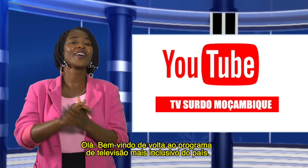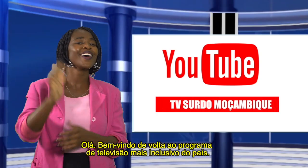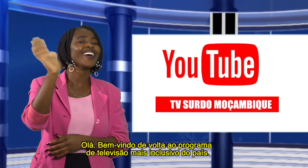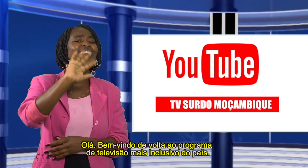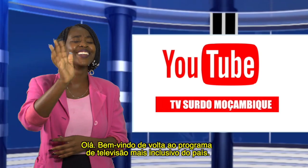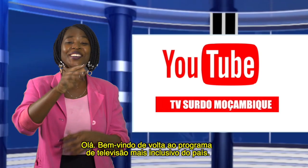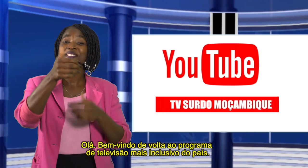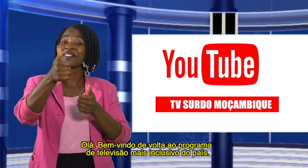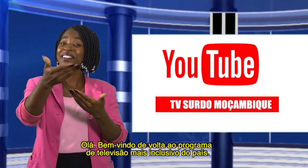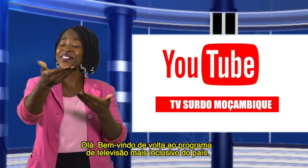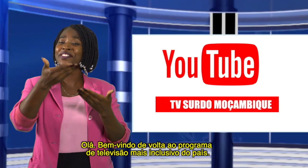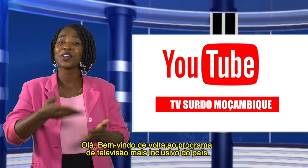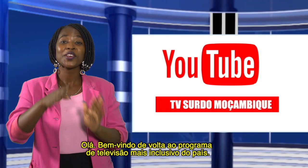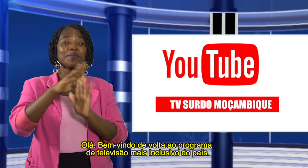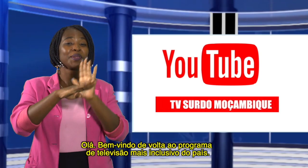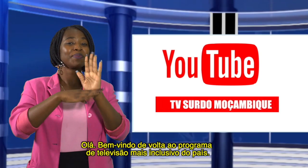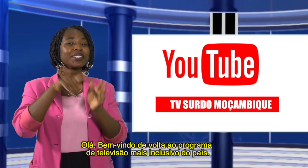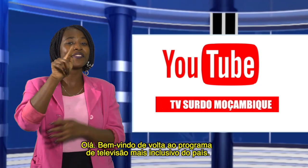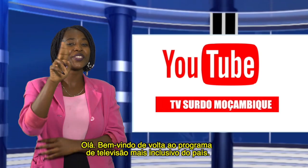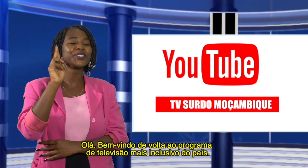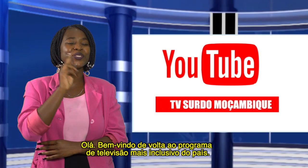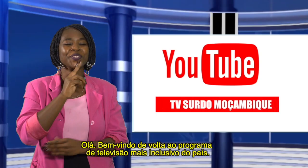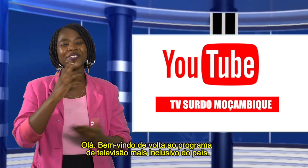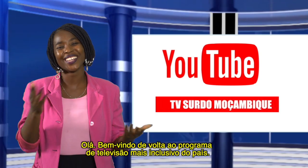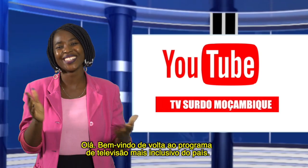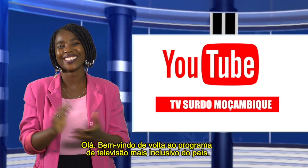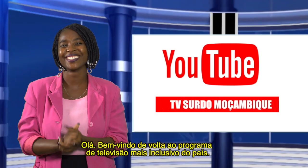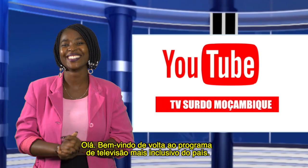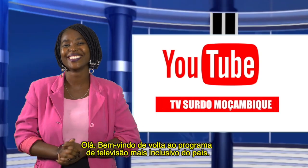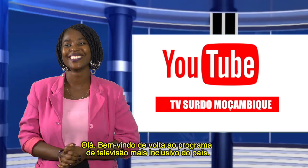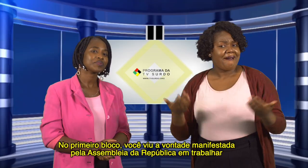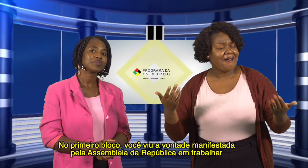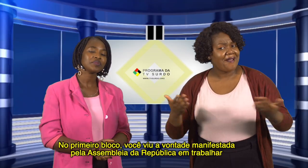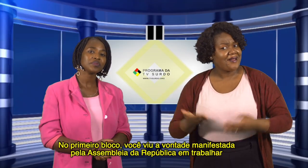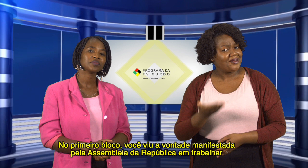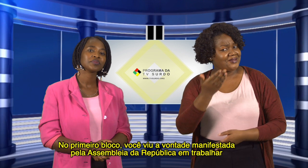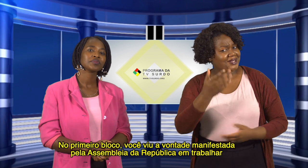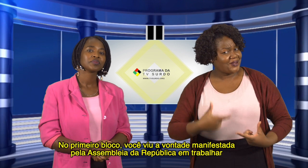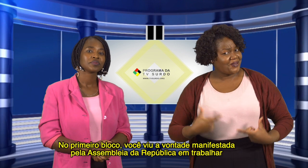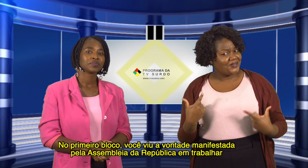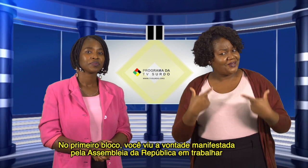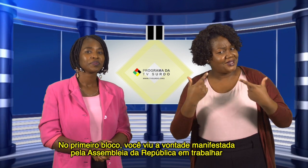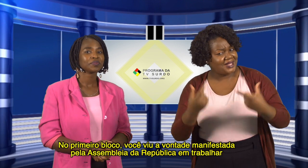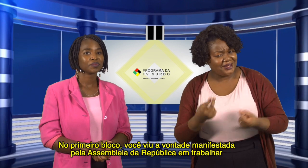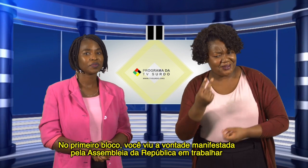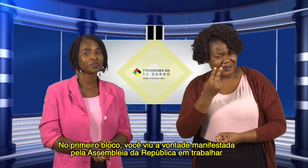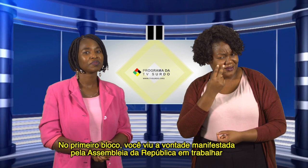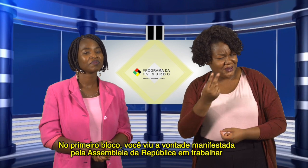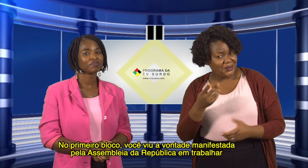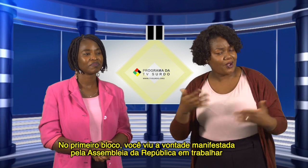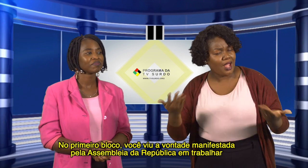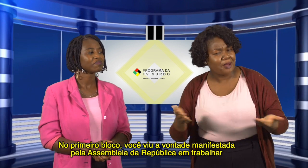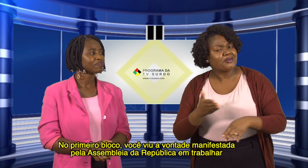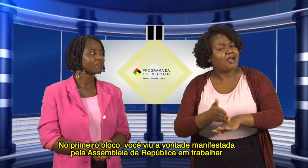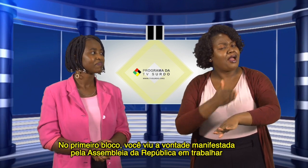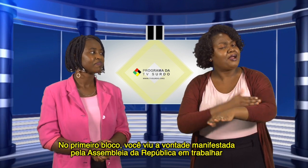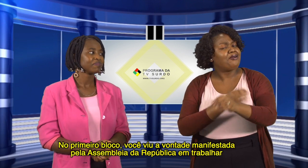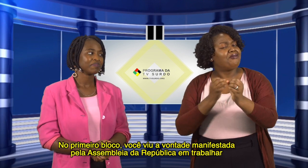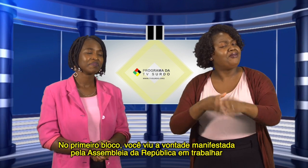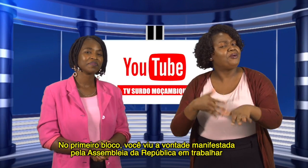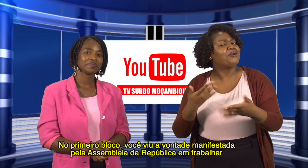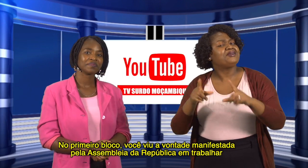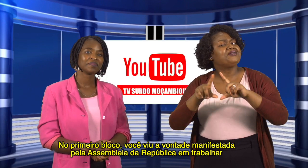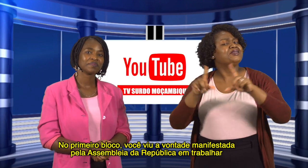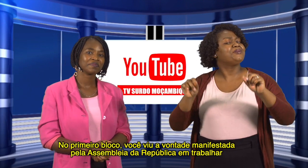olá bem vindo de volta ao programa de televisão mais inclusivo do país no primeiro bloco você viu a vontade